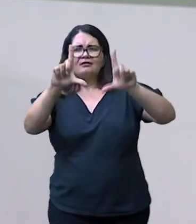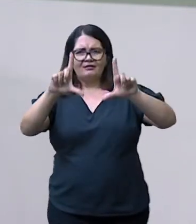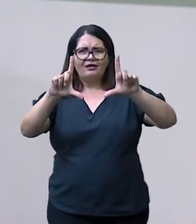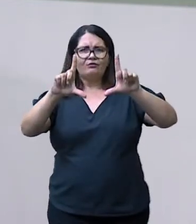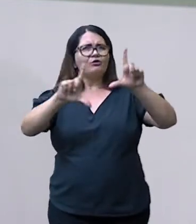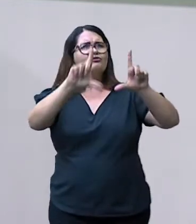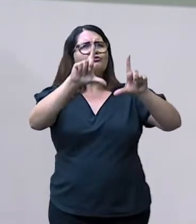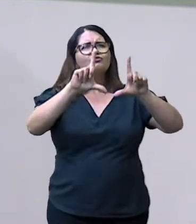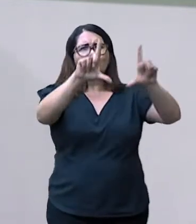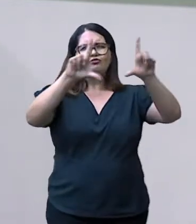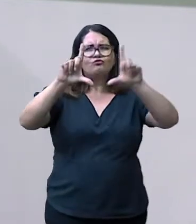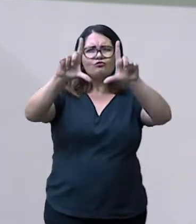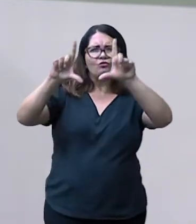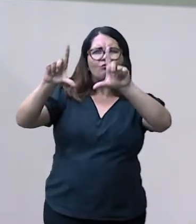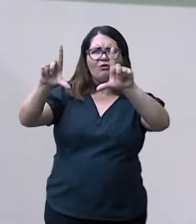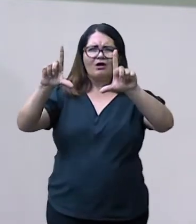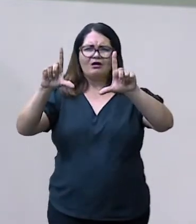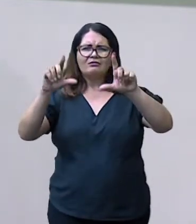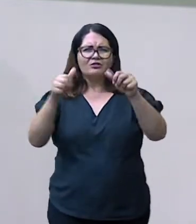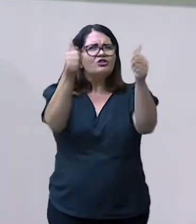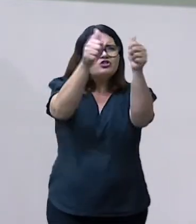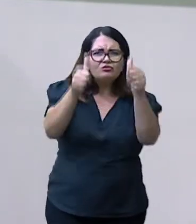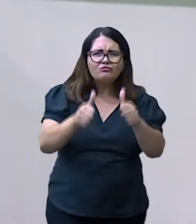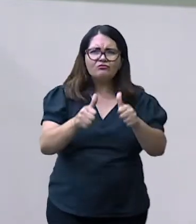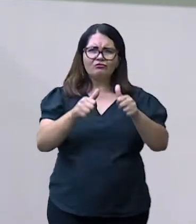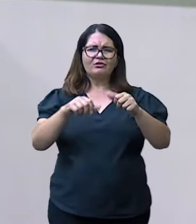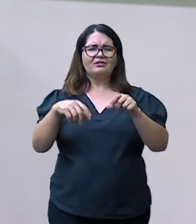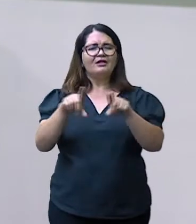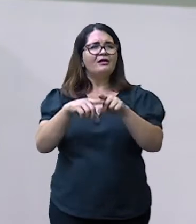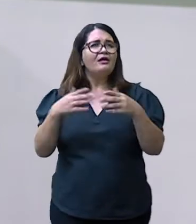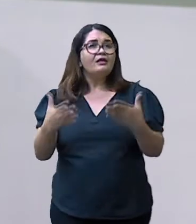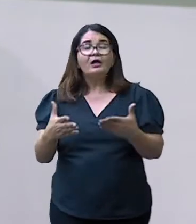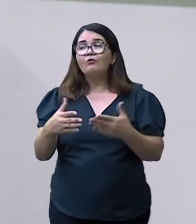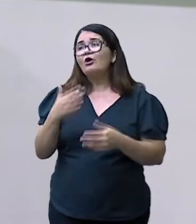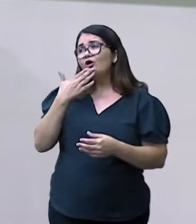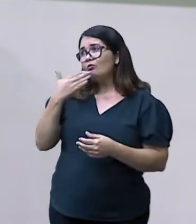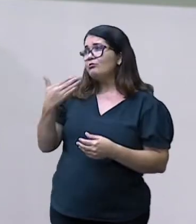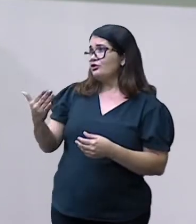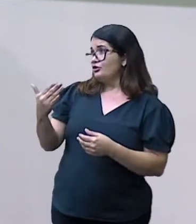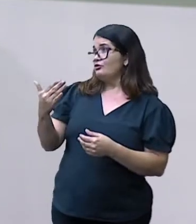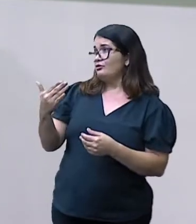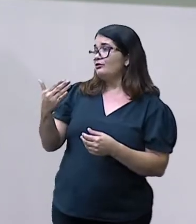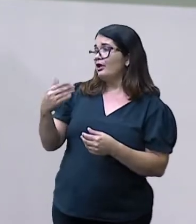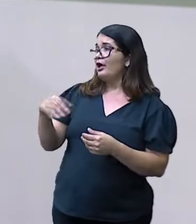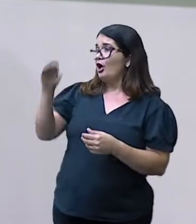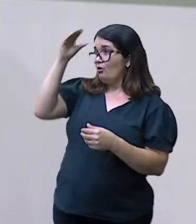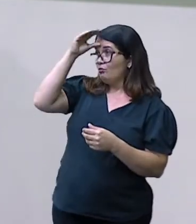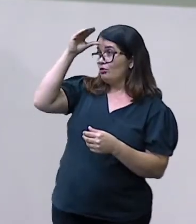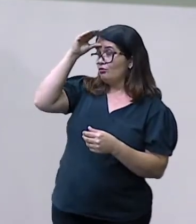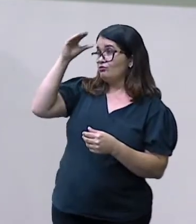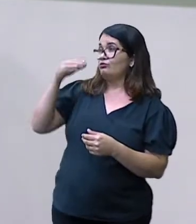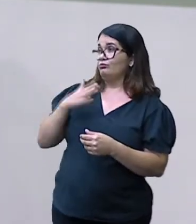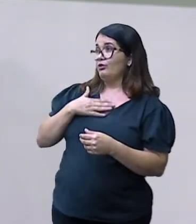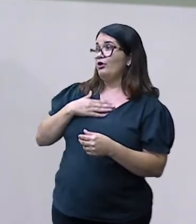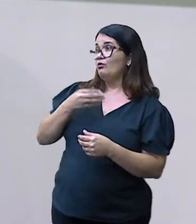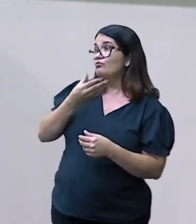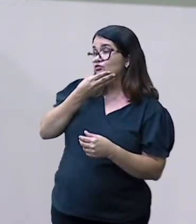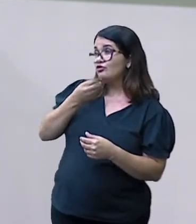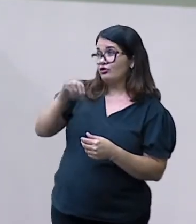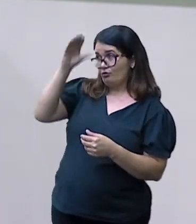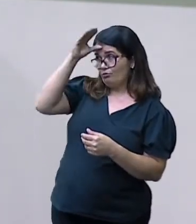pagar. Então, eu pedi o tio Casimiro, falei, ô tio, o Carlos mora no Rio de